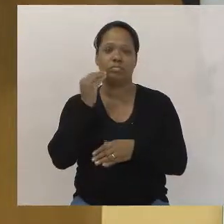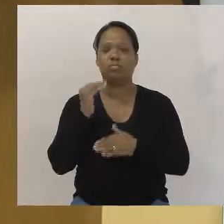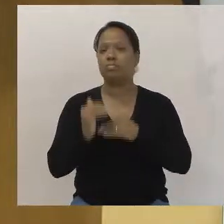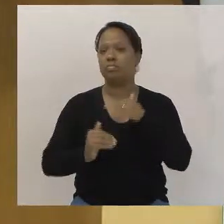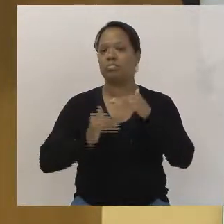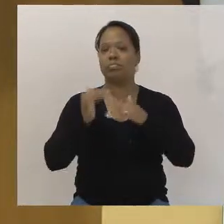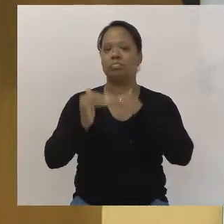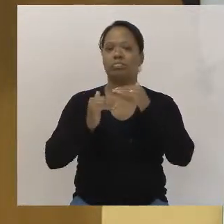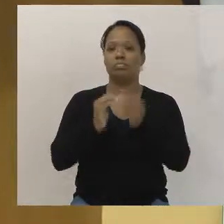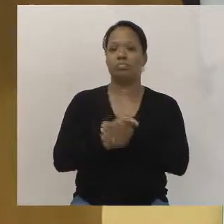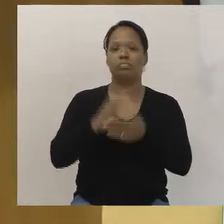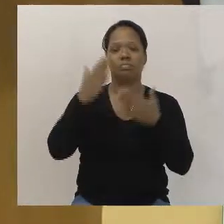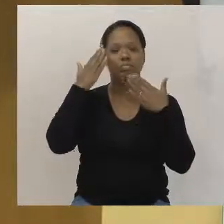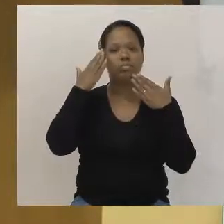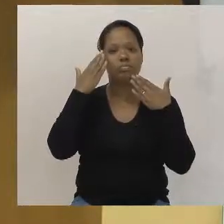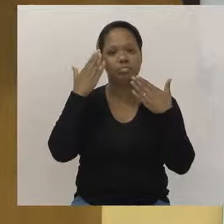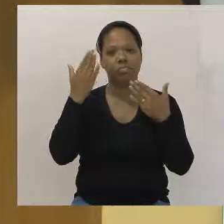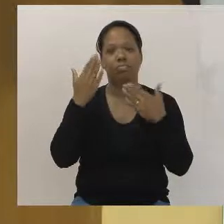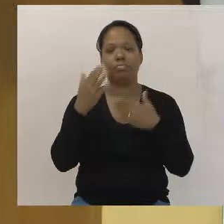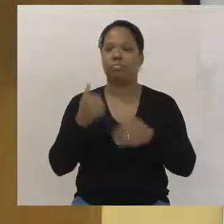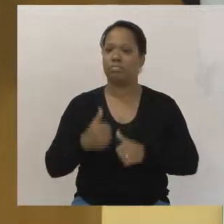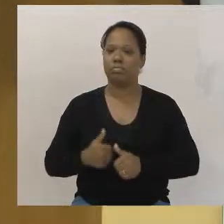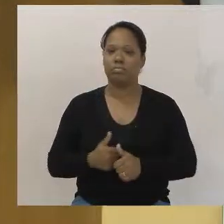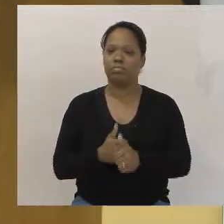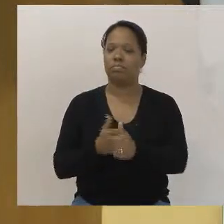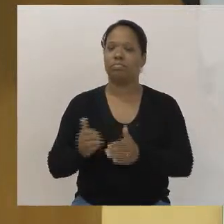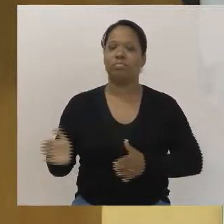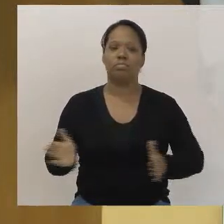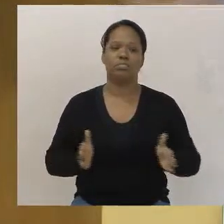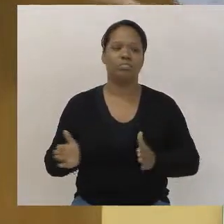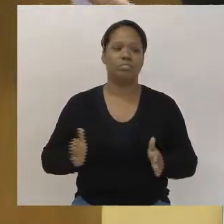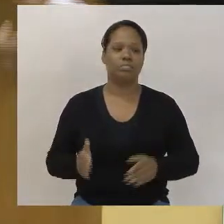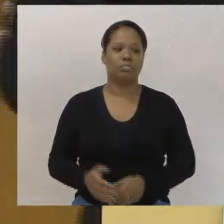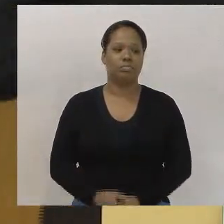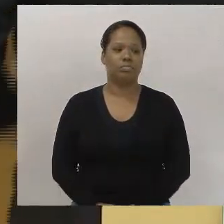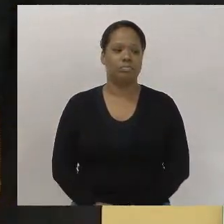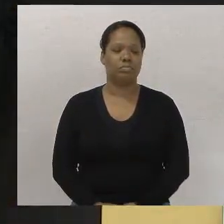desenvolvimento muito obrigado você que tem acompanhado o nosso mandato